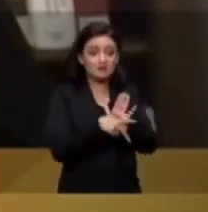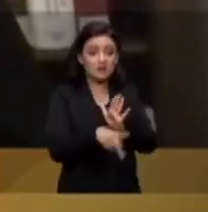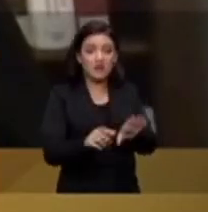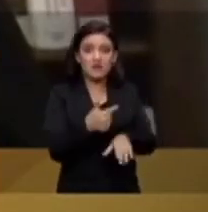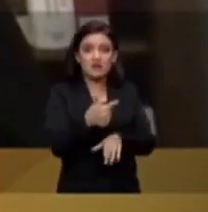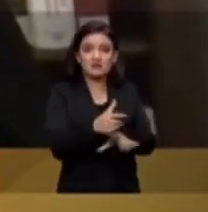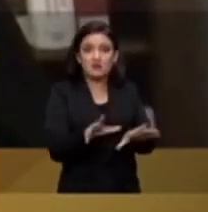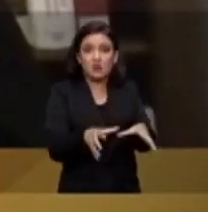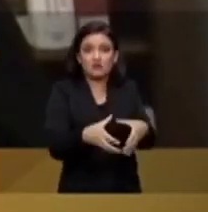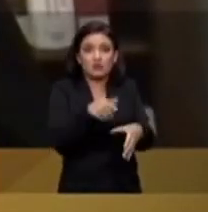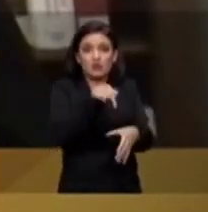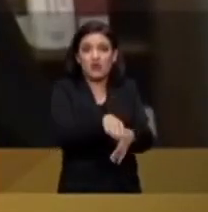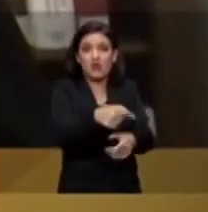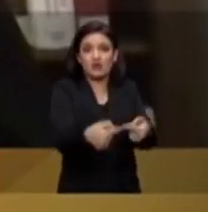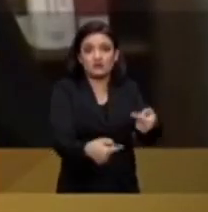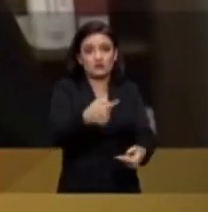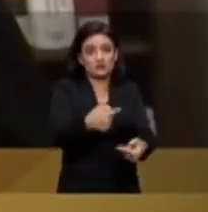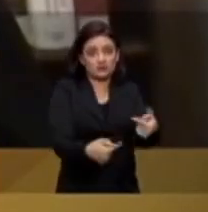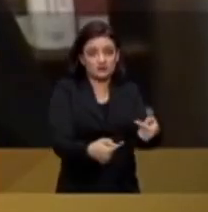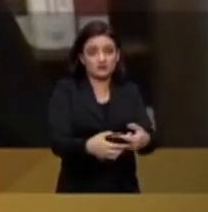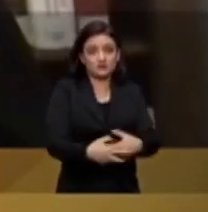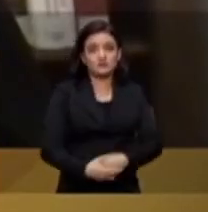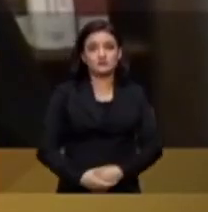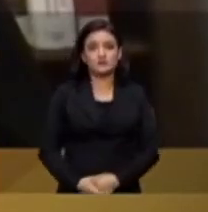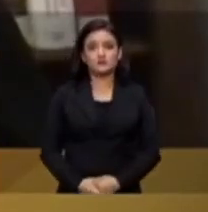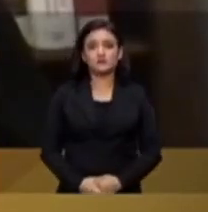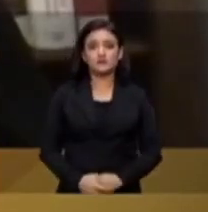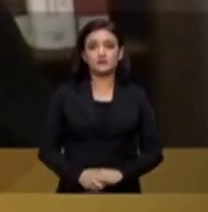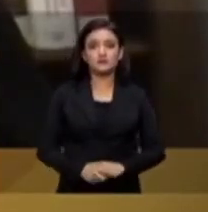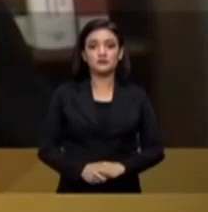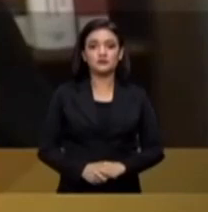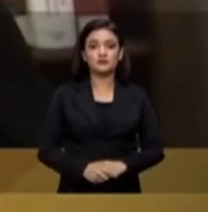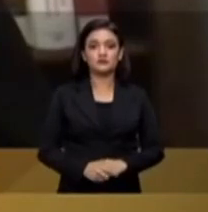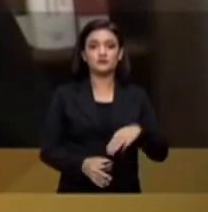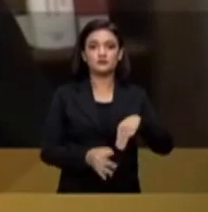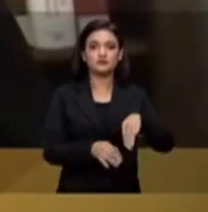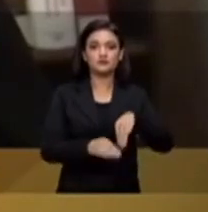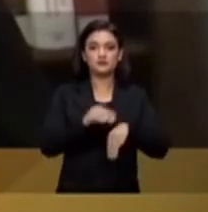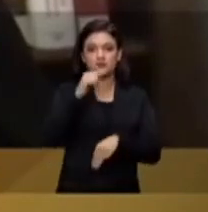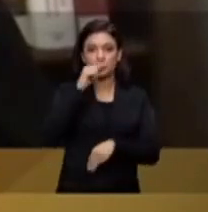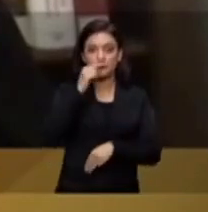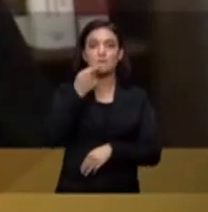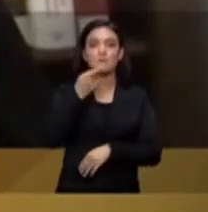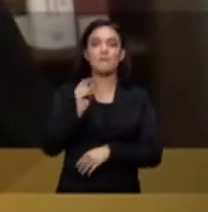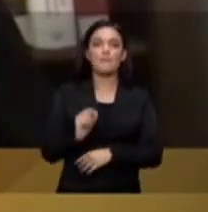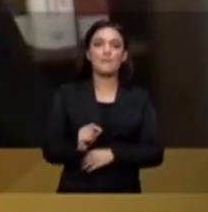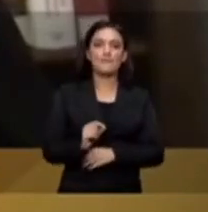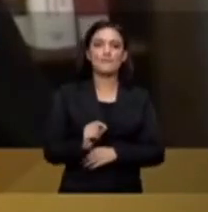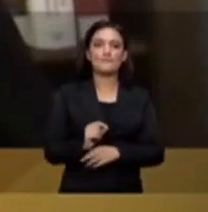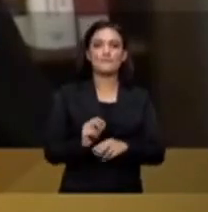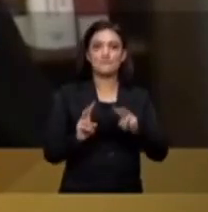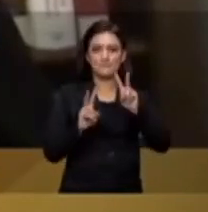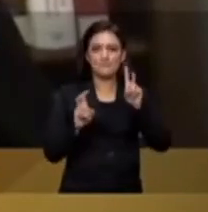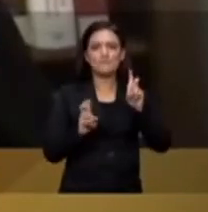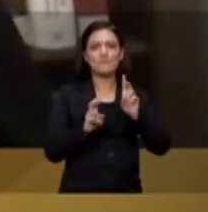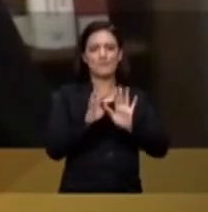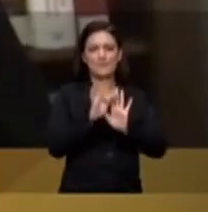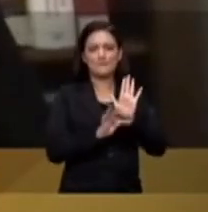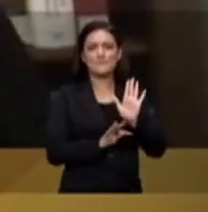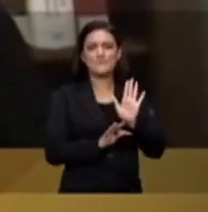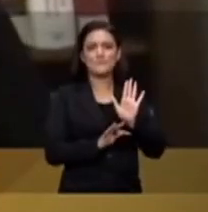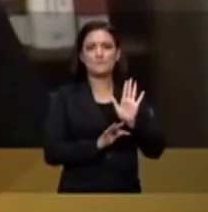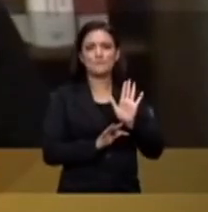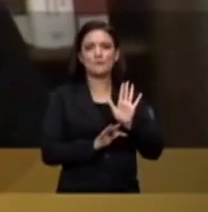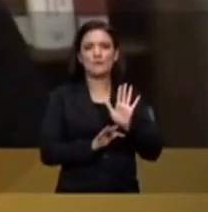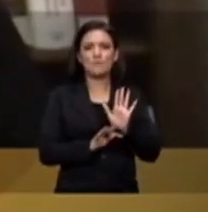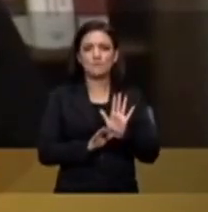diz o ministro Fachin o seguinte: Acento aqui os termos do entendimento